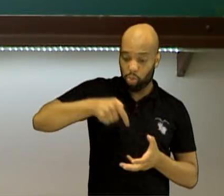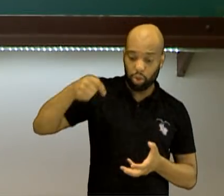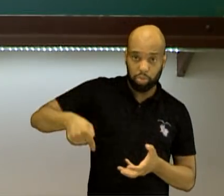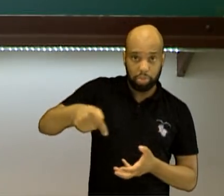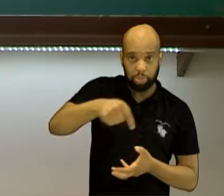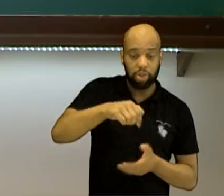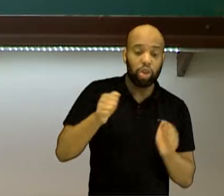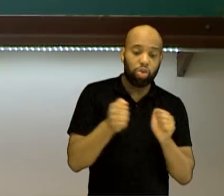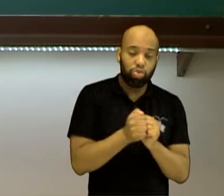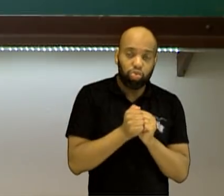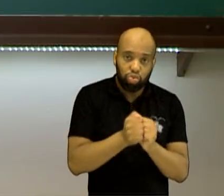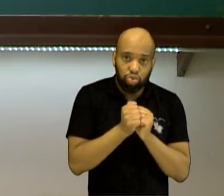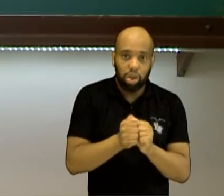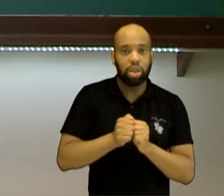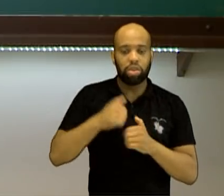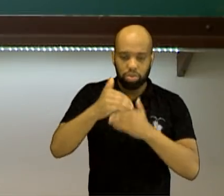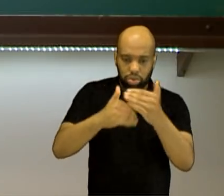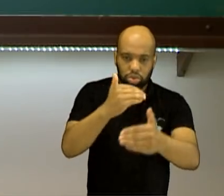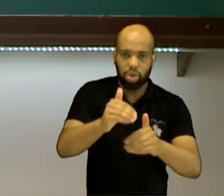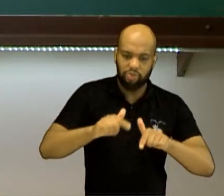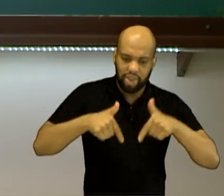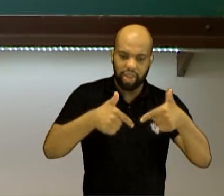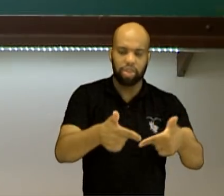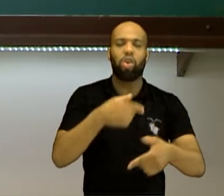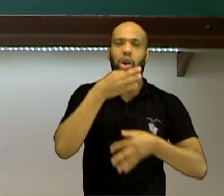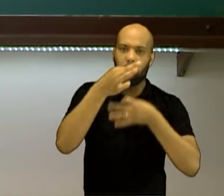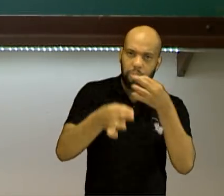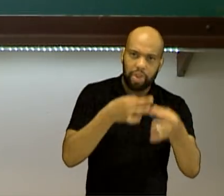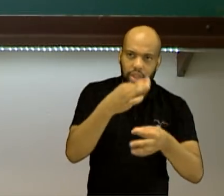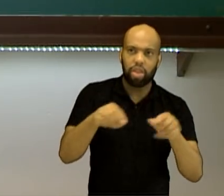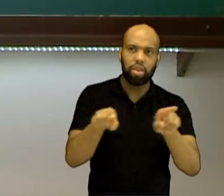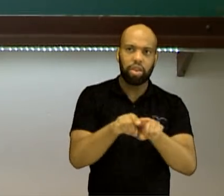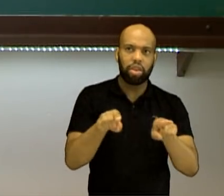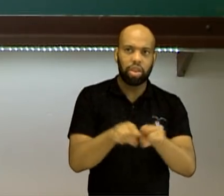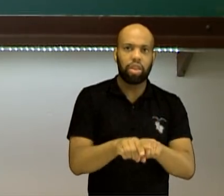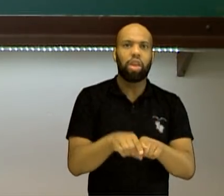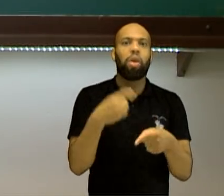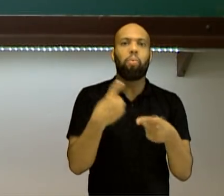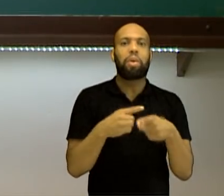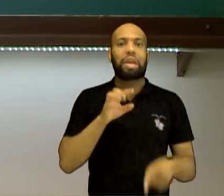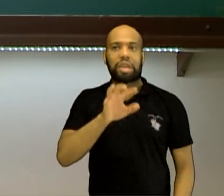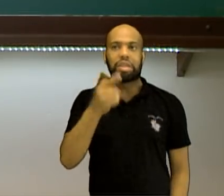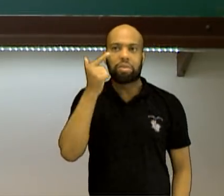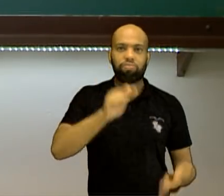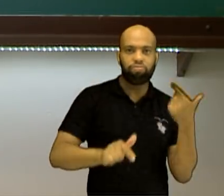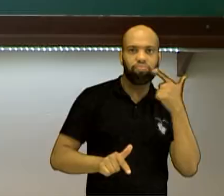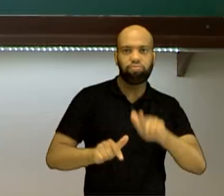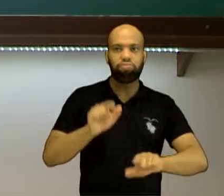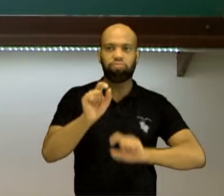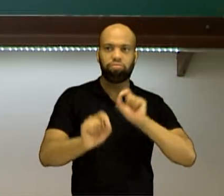desenvolvem ações, práticas, sugestões aí para para que haja